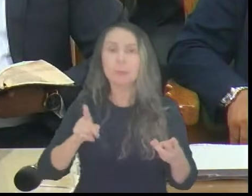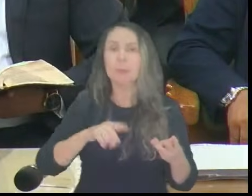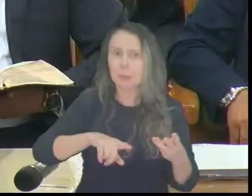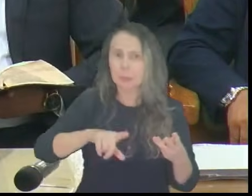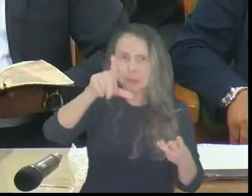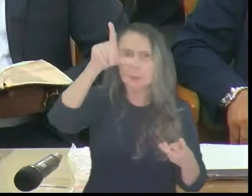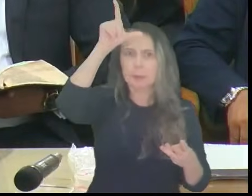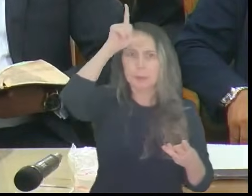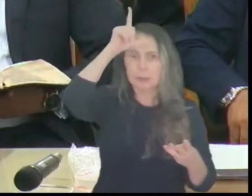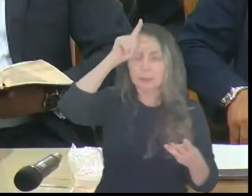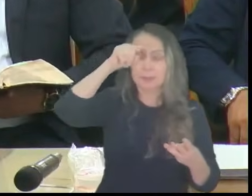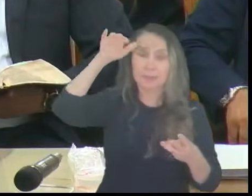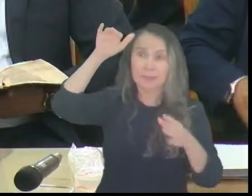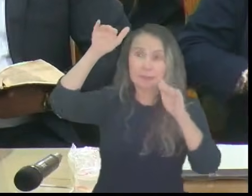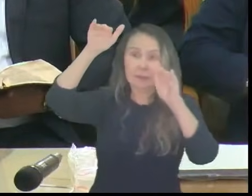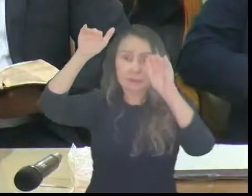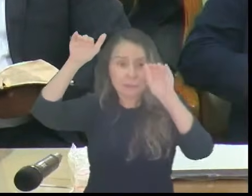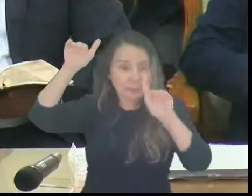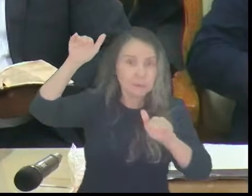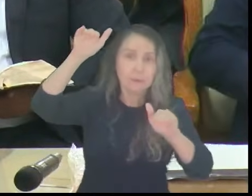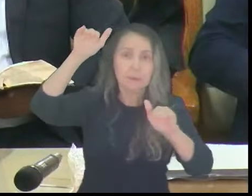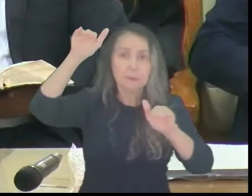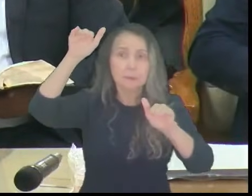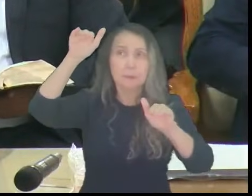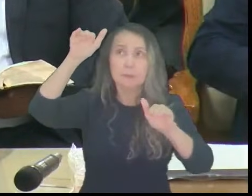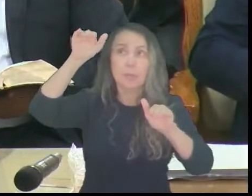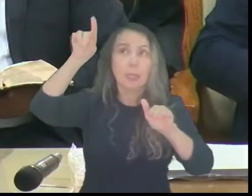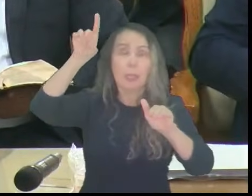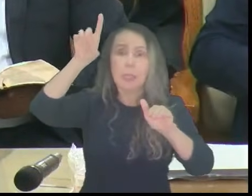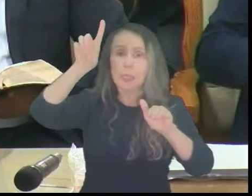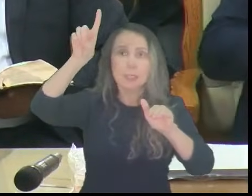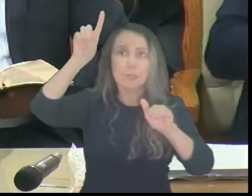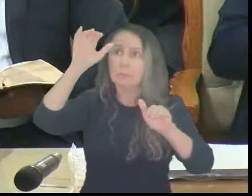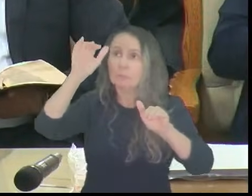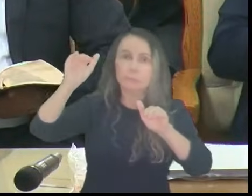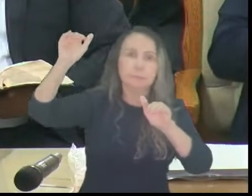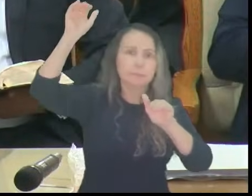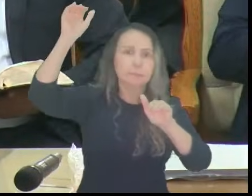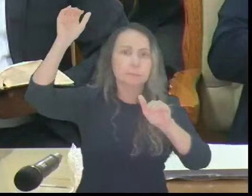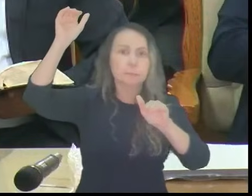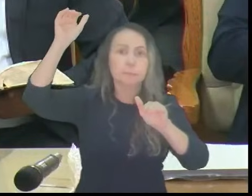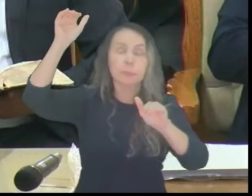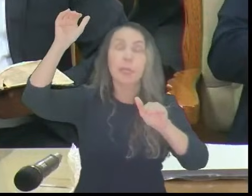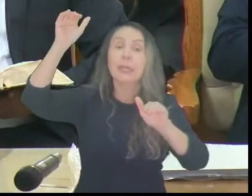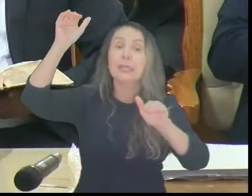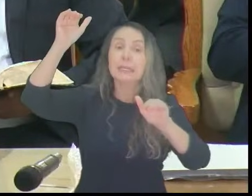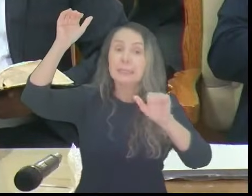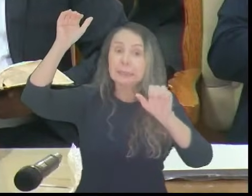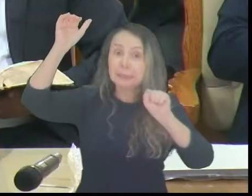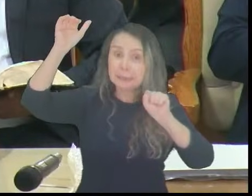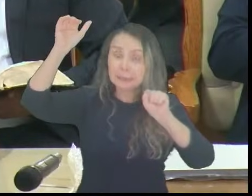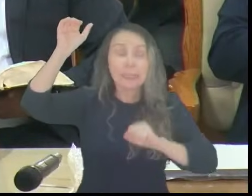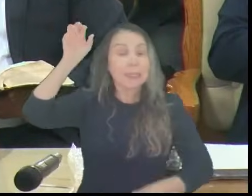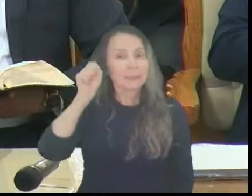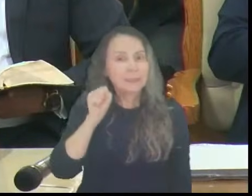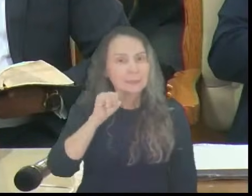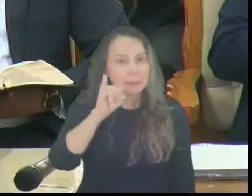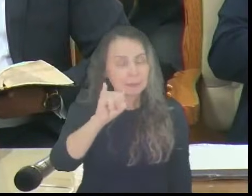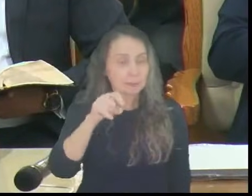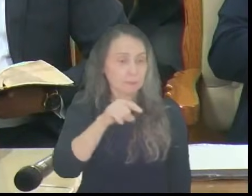autoridade menor. Se a autoridade menor colidir com a autoridade